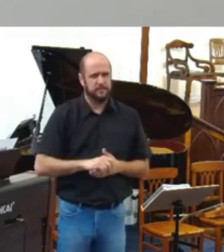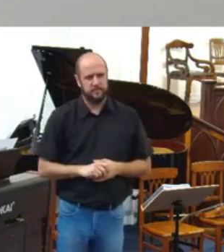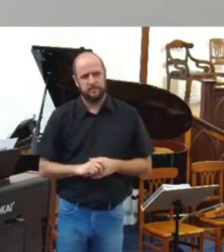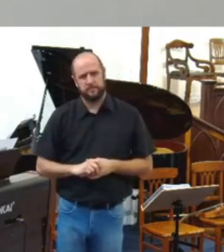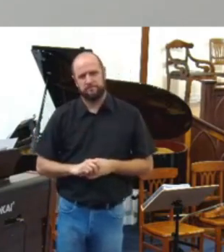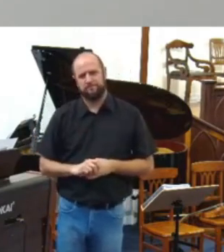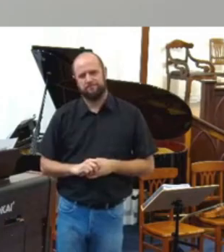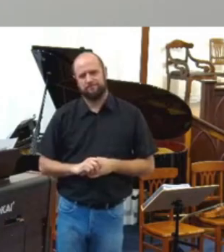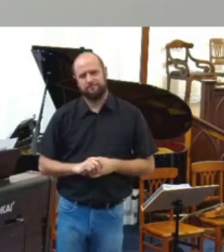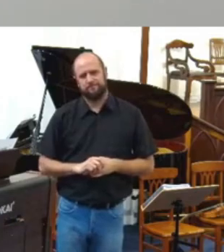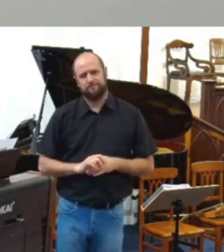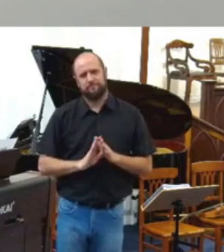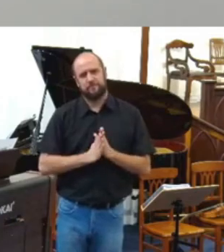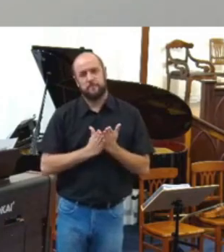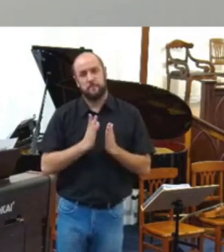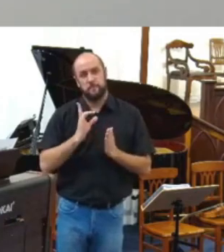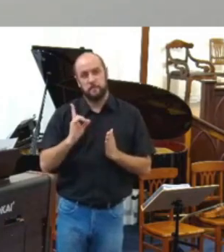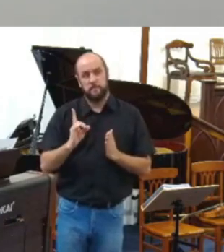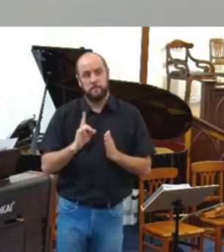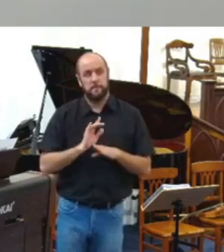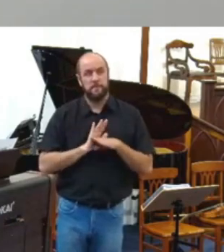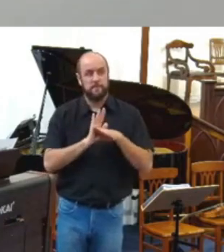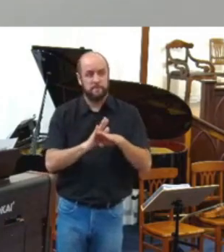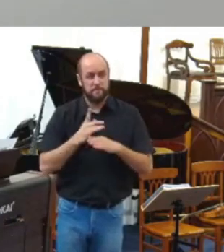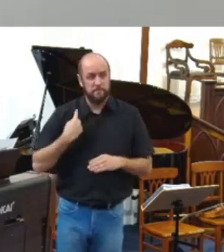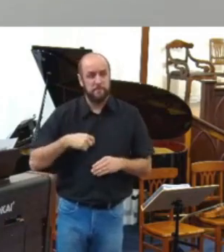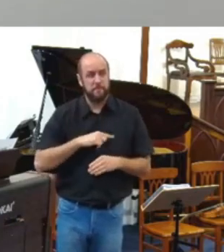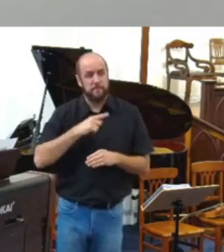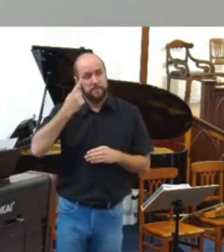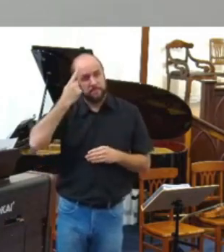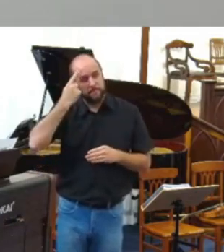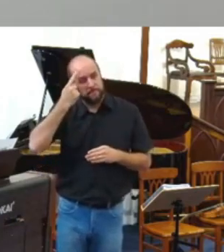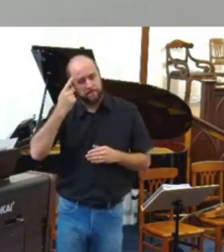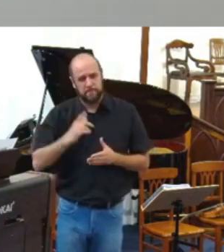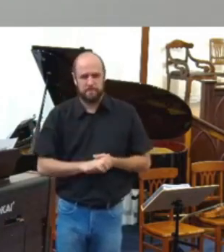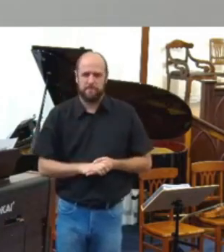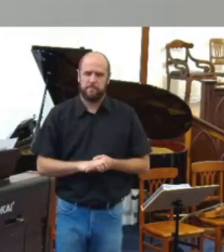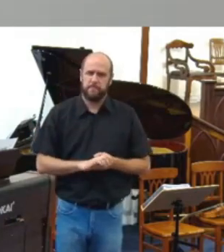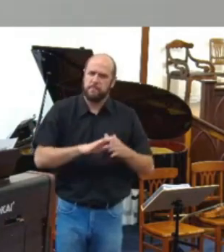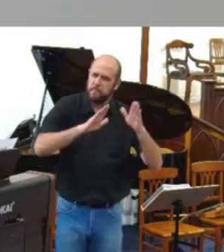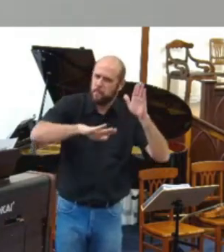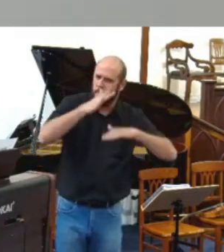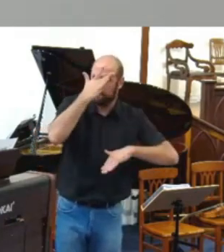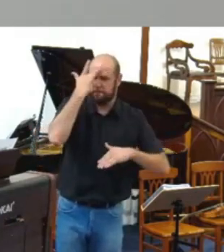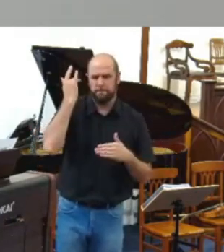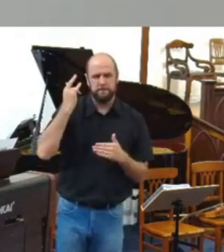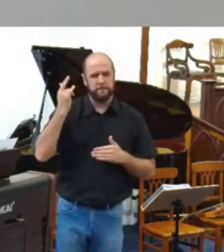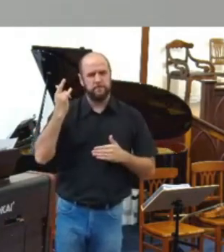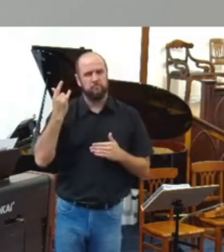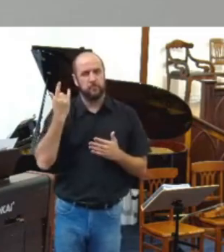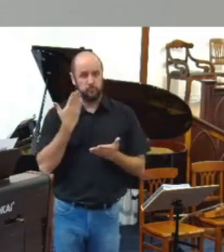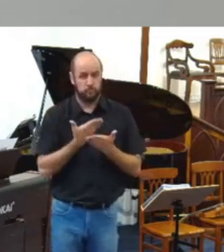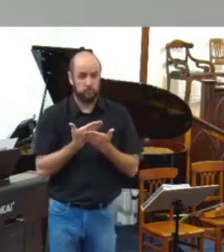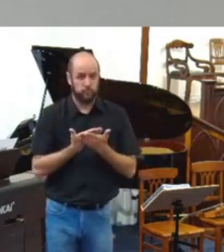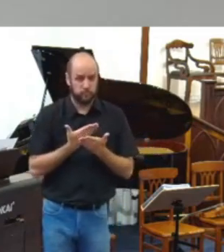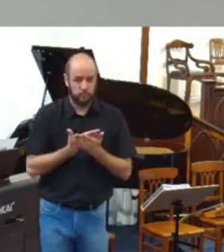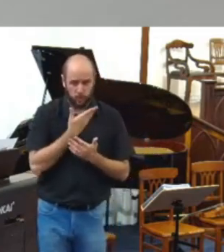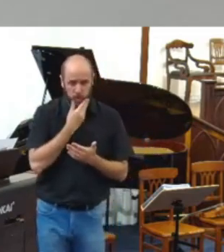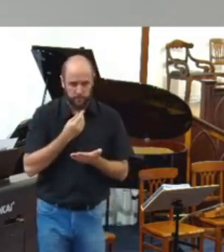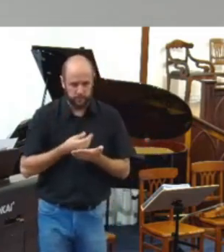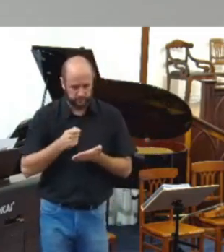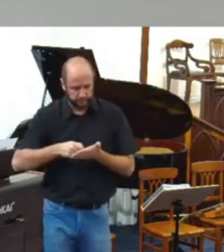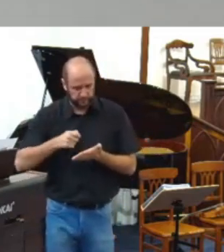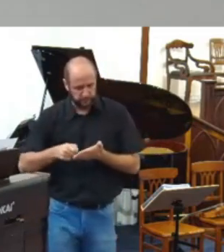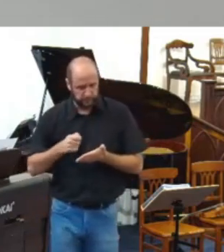Mas a passagem nos ajuda a pensar. Mais uma vez, alguns teólogos reformados nos ajudam, como Abraham Kuyper,